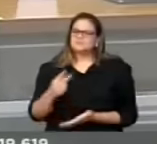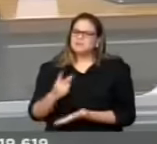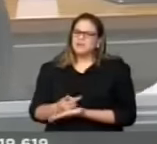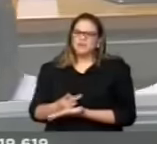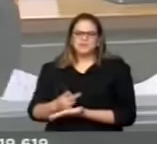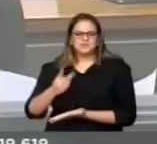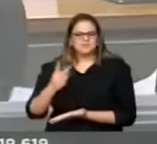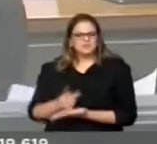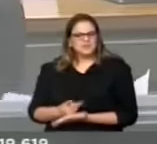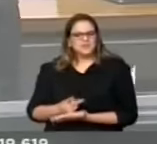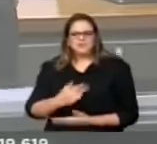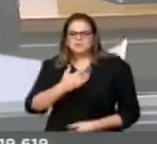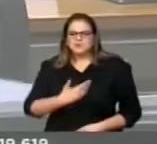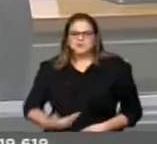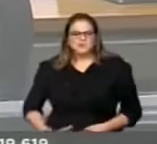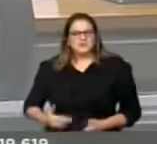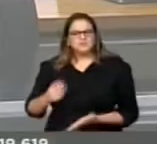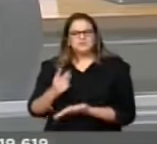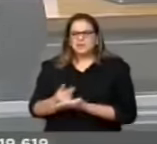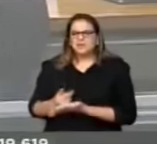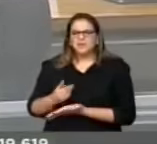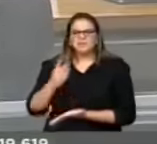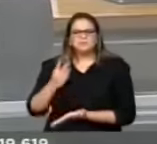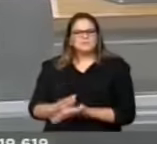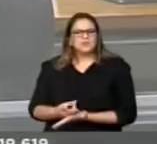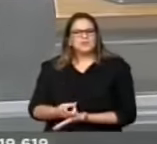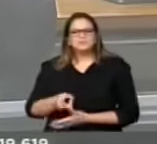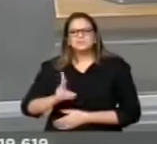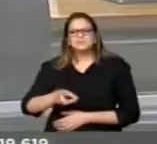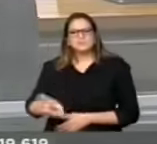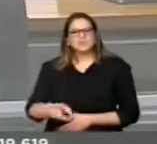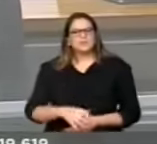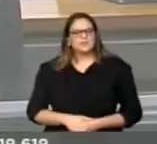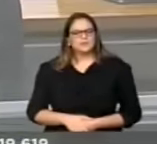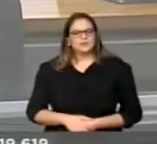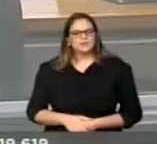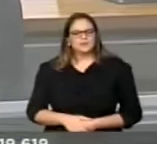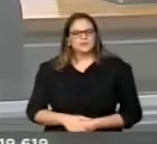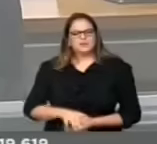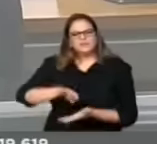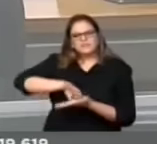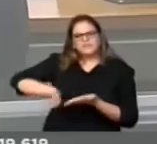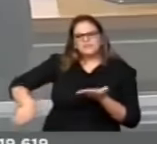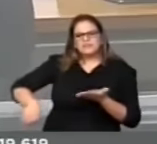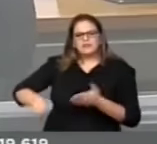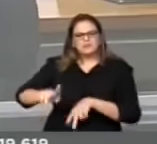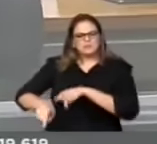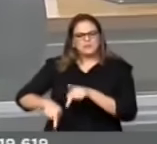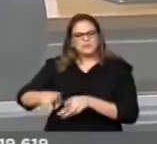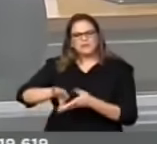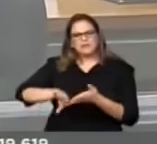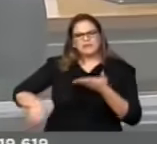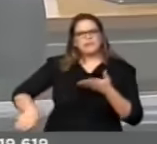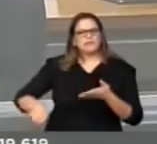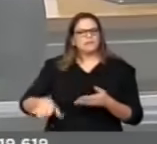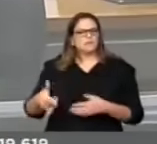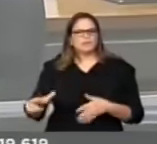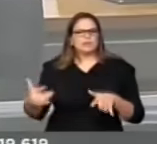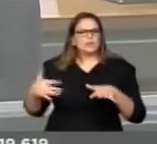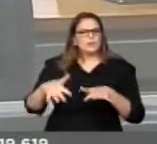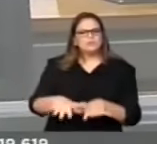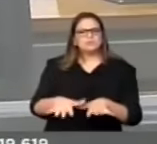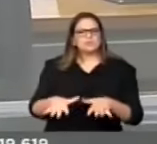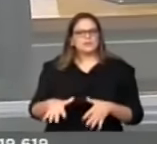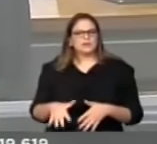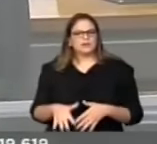mesmo. Esse modelo é excludente. O que se quer fazer é uma outra reforma. É uma outra reforma que